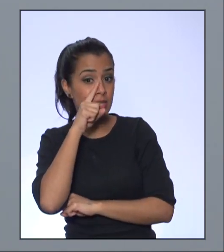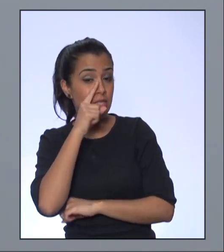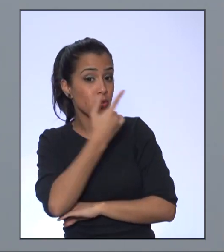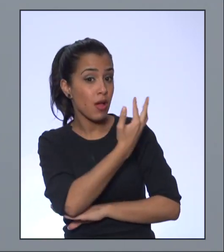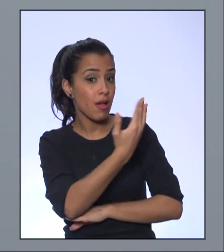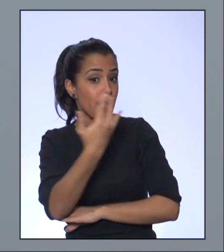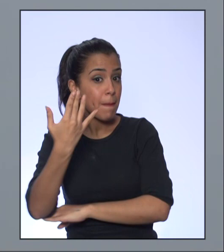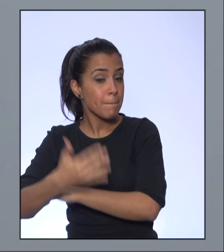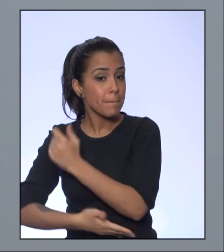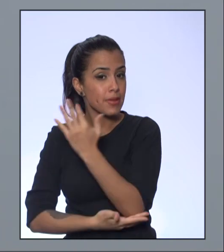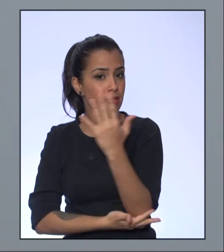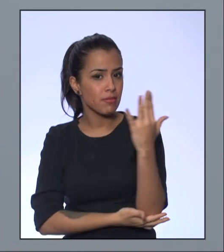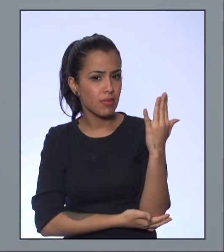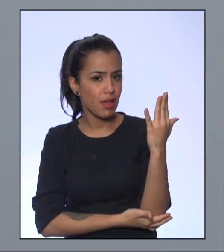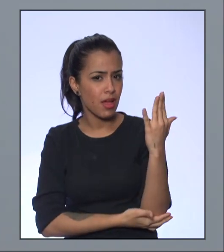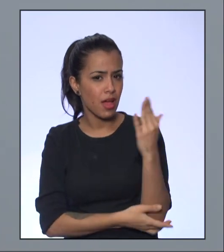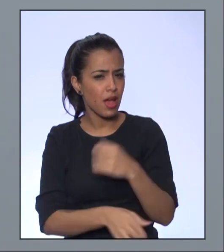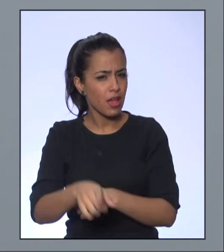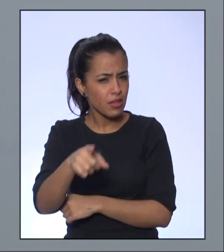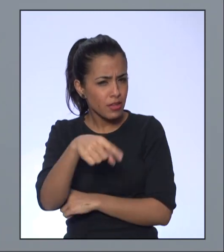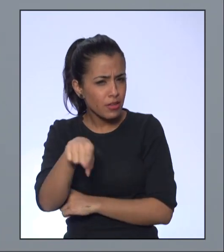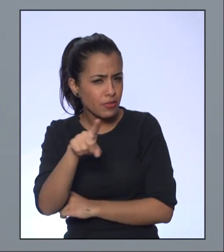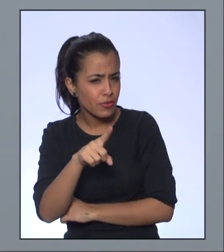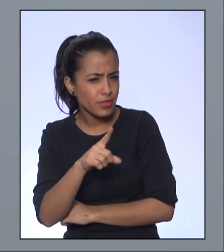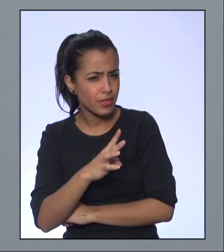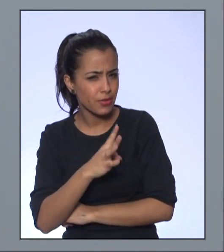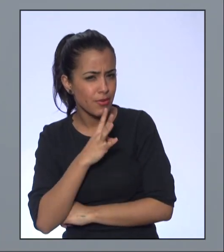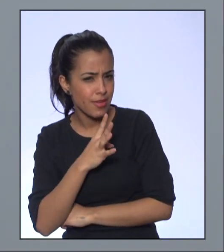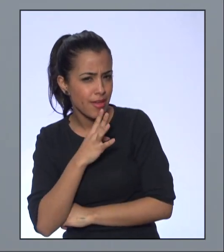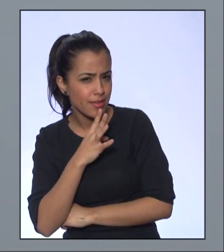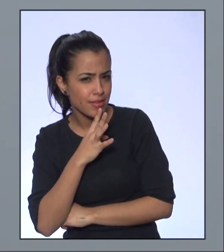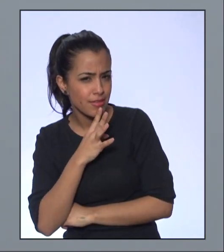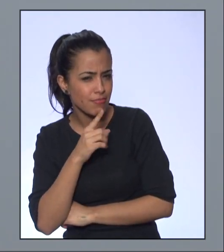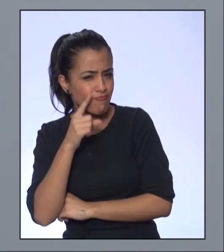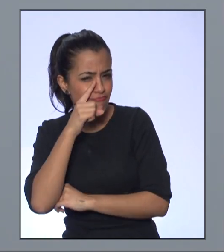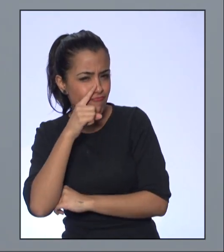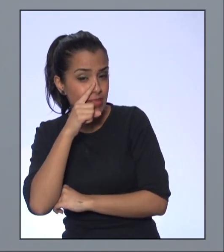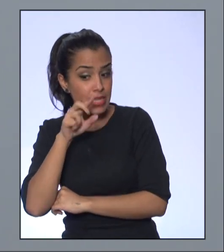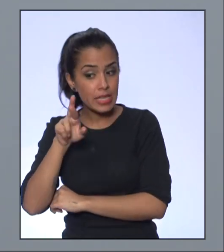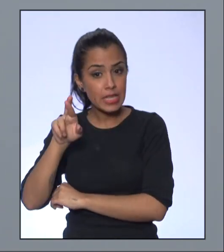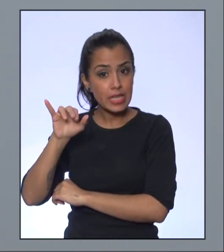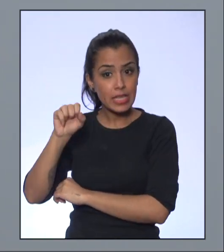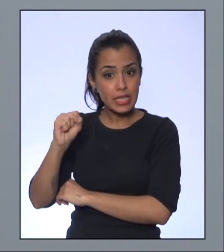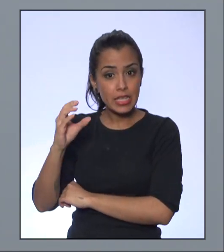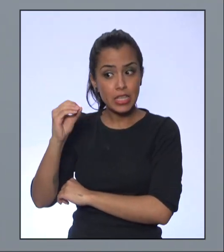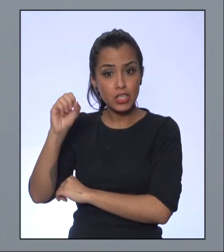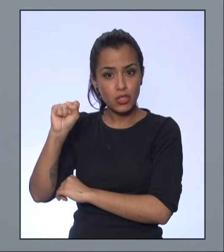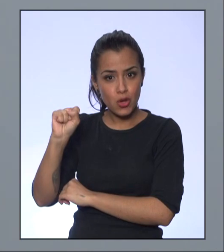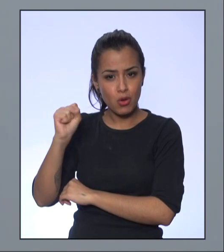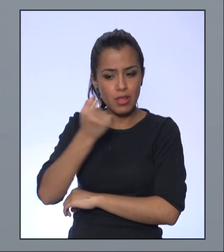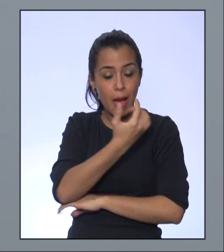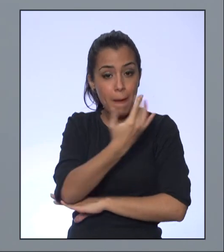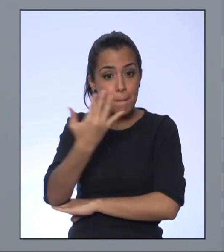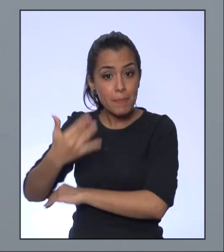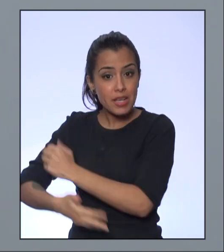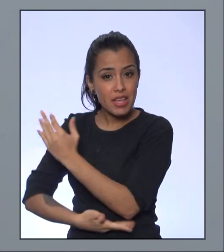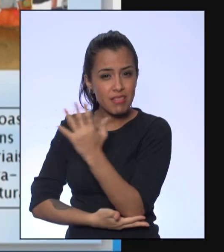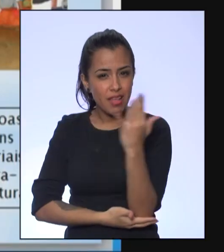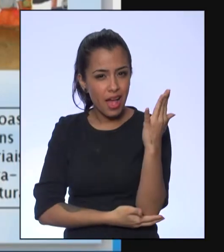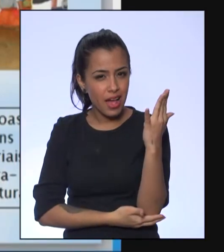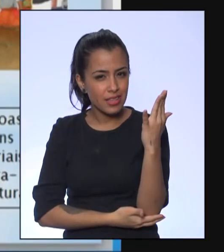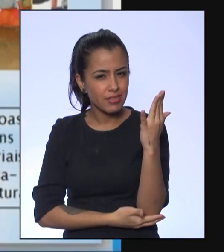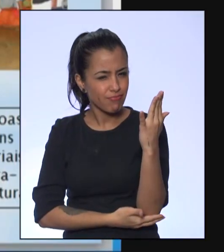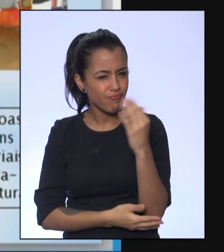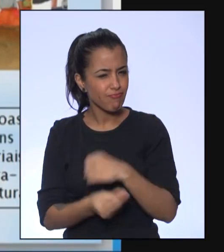Riscos ambientais, será que vocês já ouviram falar sobre isso? Acho que sim, né? Vocês acham que vale lembrar?